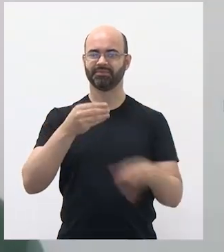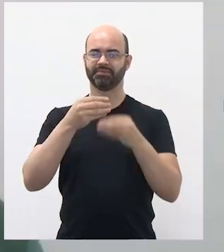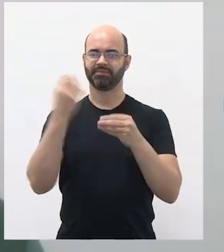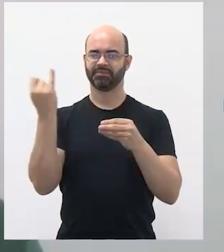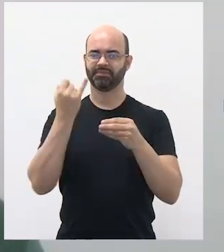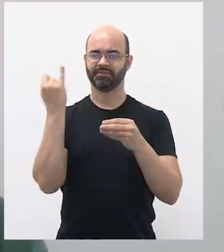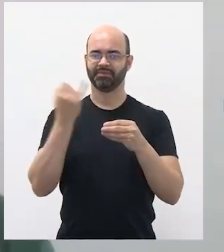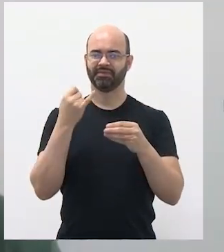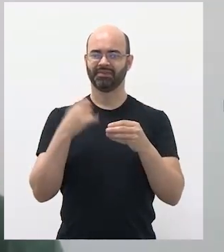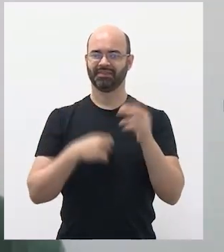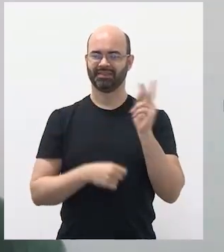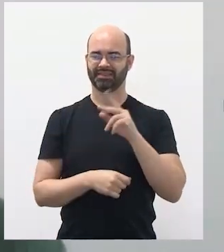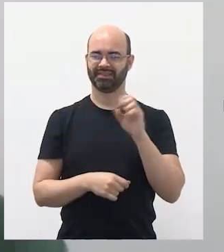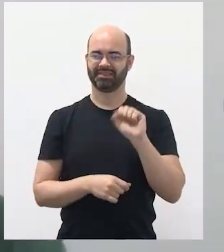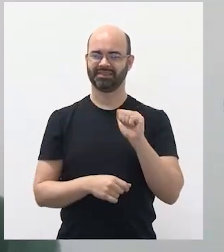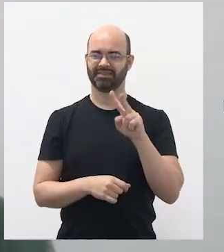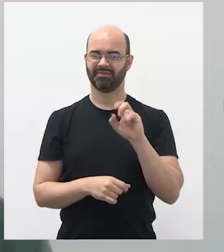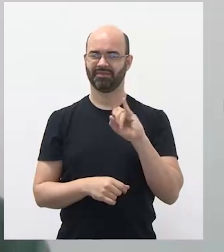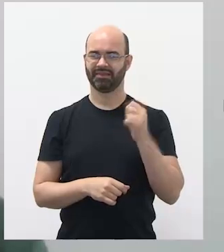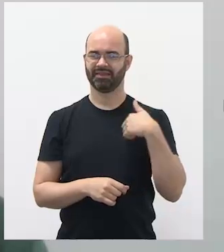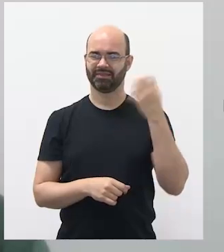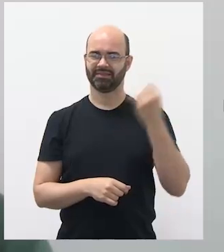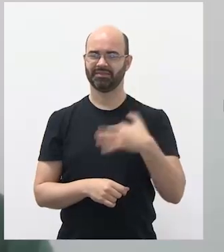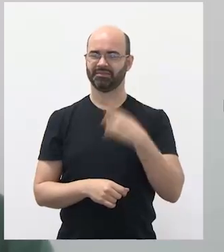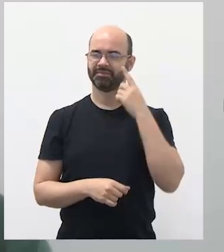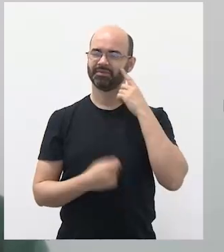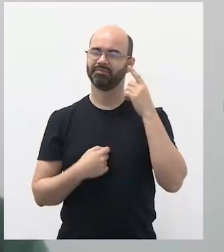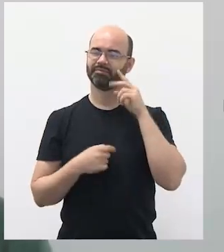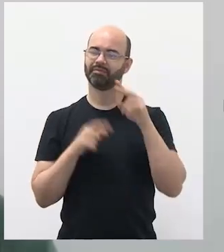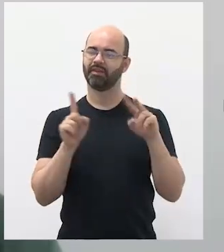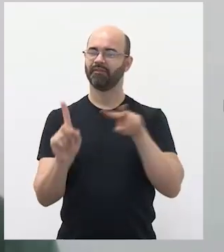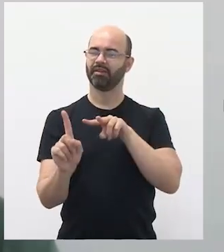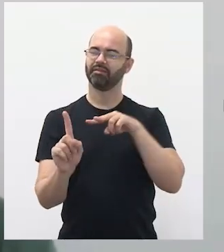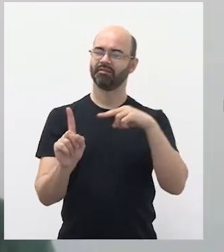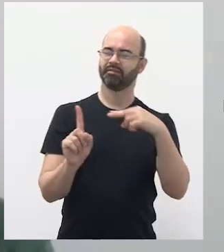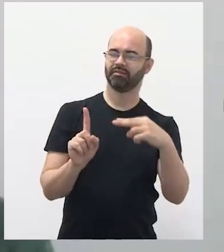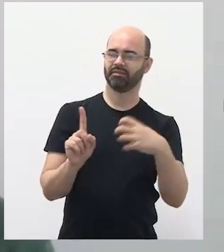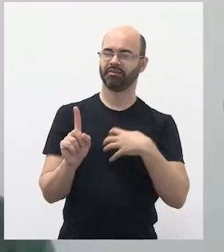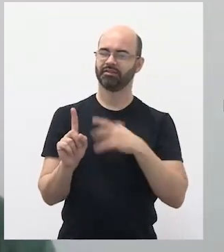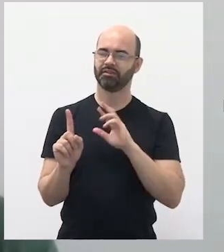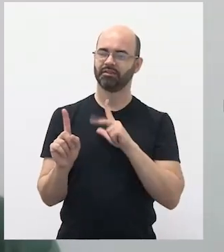a respeito dessa mudança de perspectiva aí, de um referencial